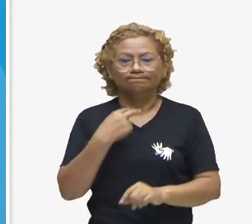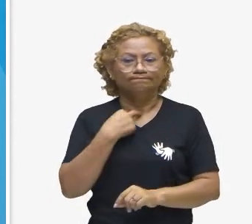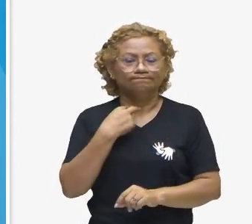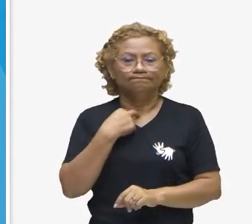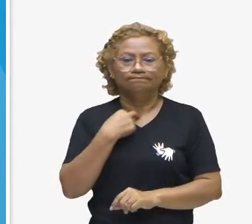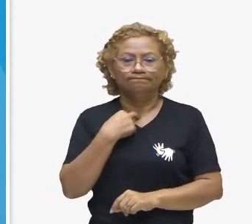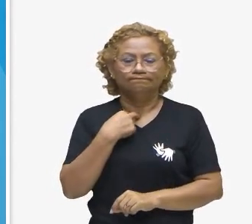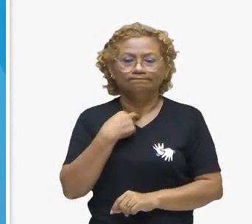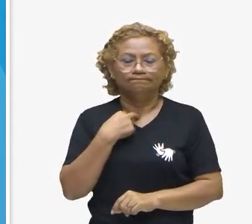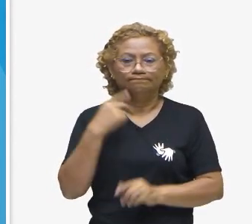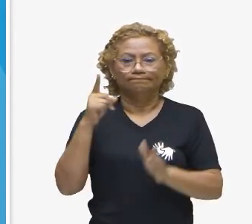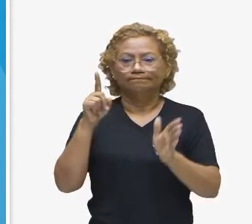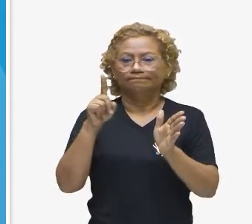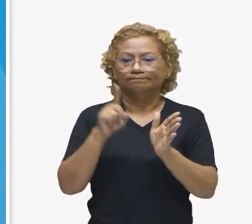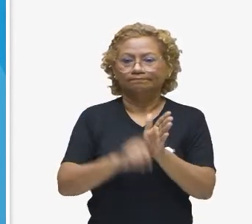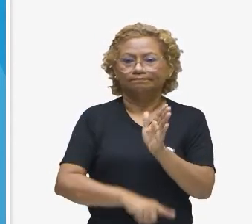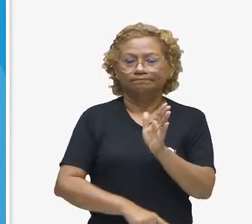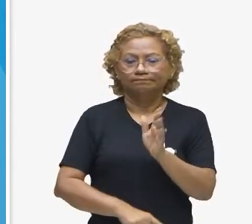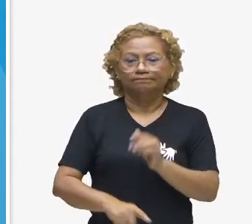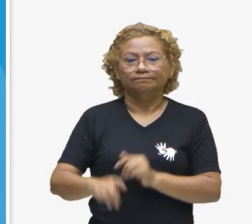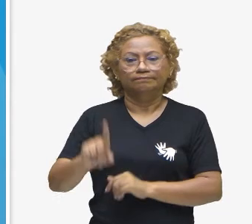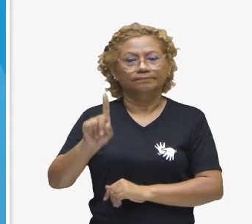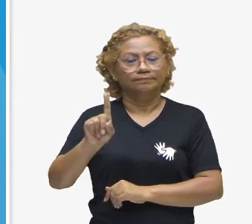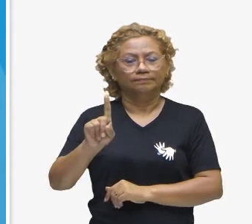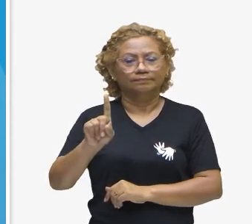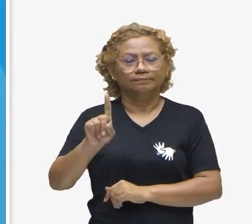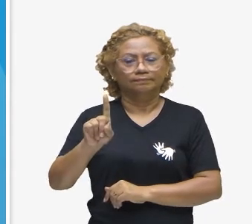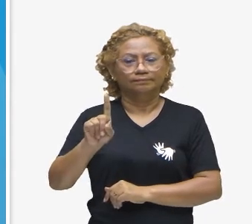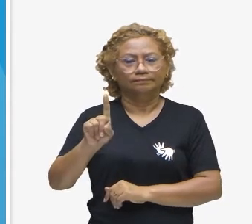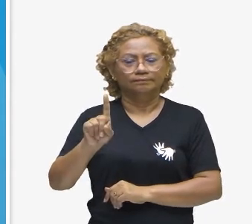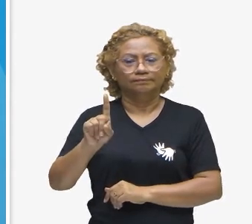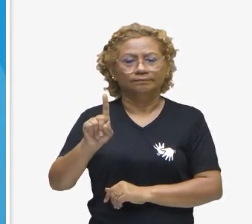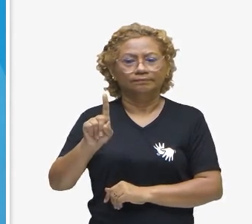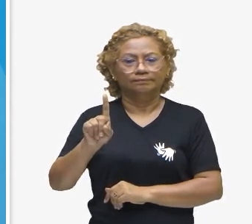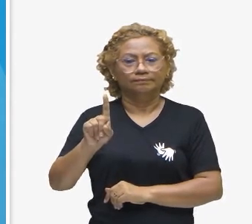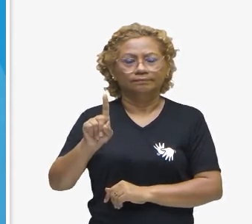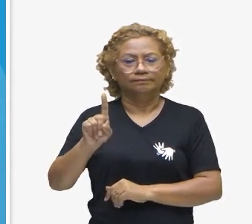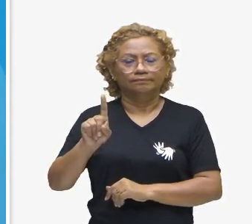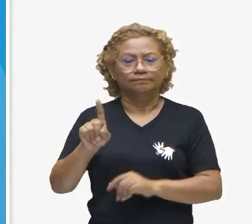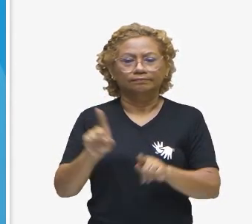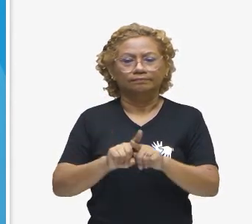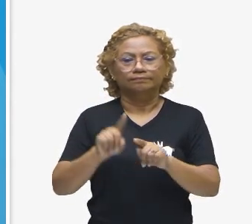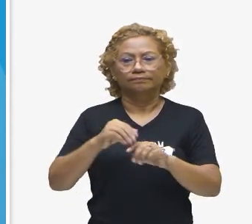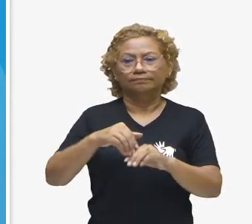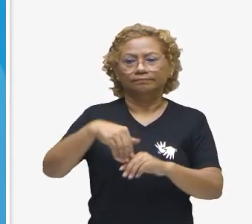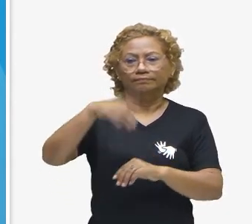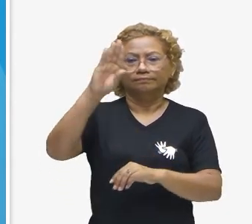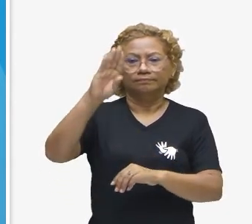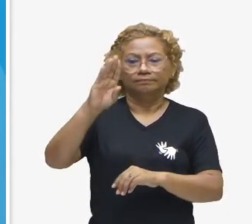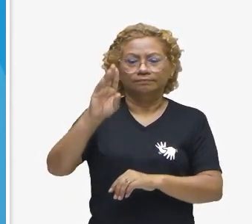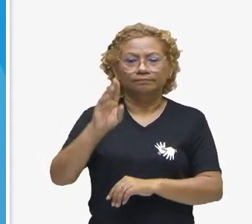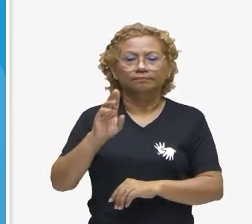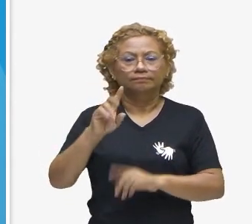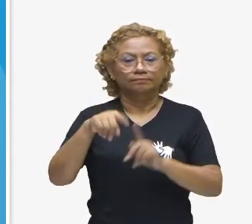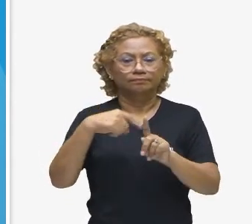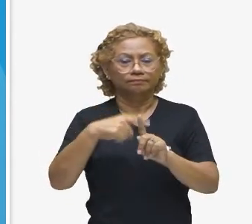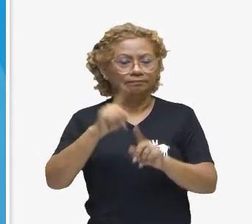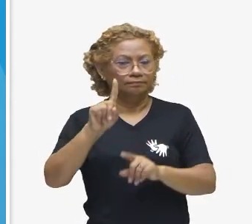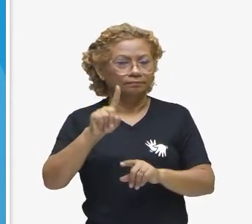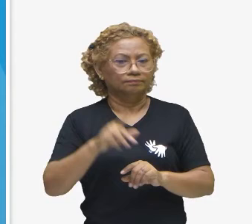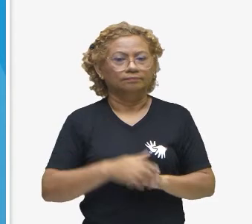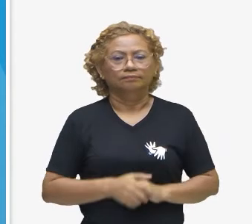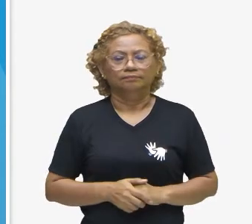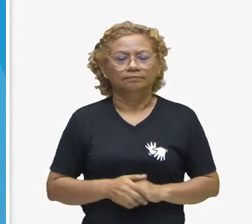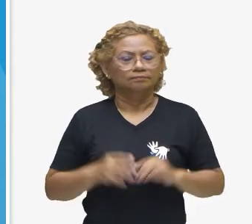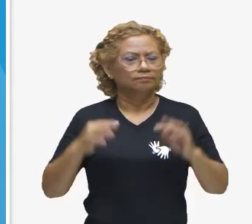esse valor, que menos 1, e também não pode ser maior que 1. Se vocês verem em qualquer tabela,